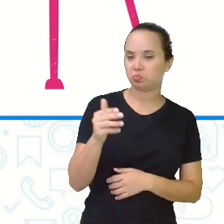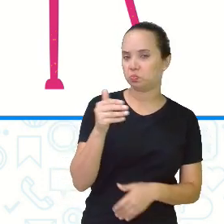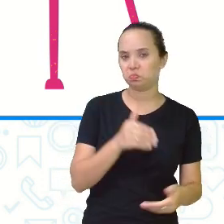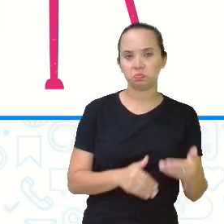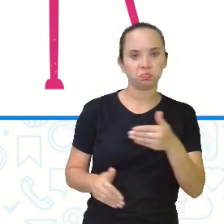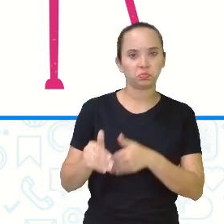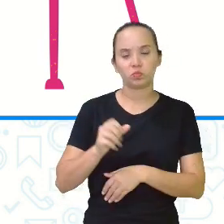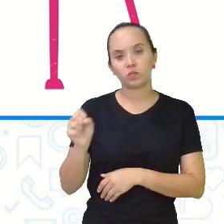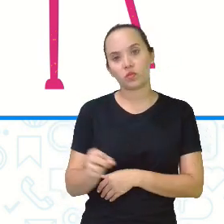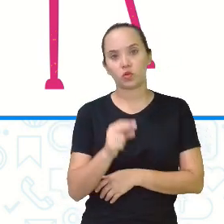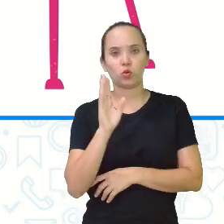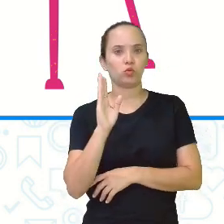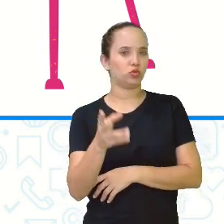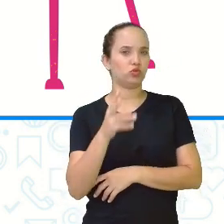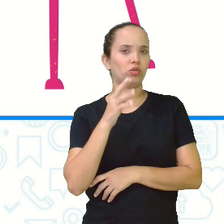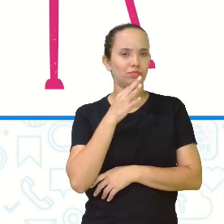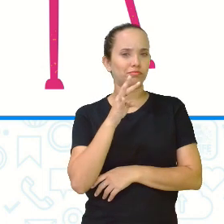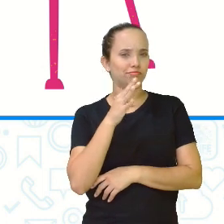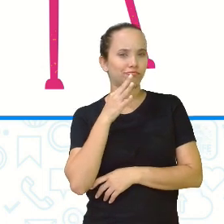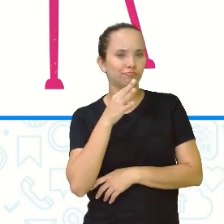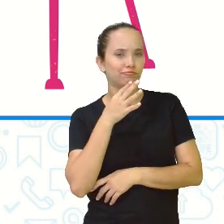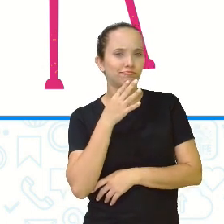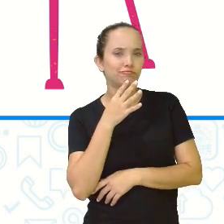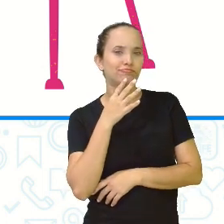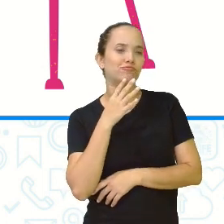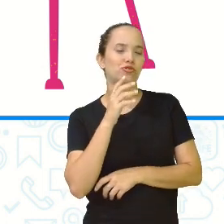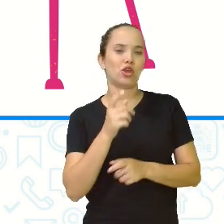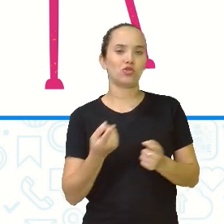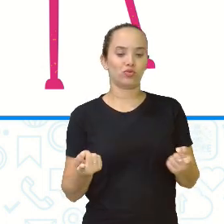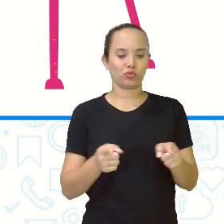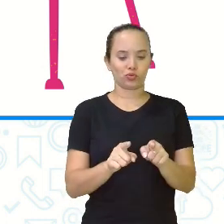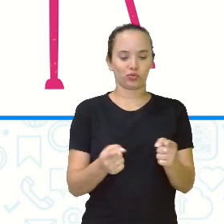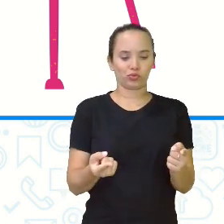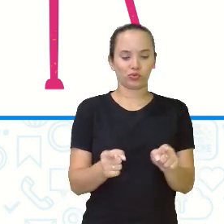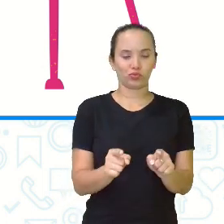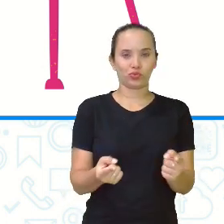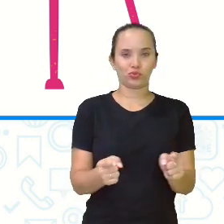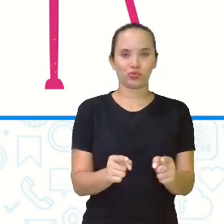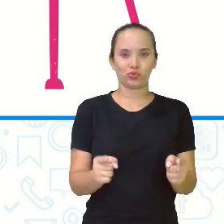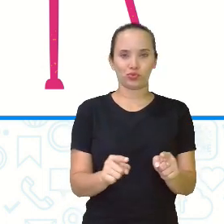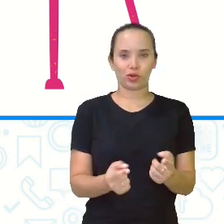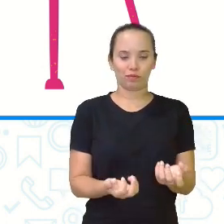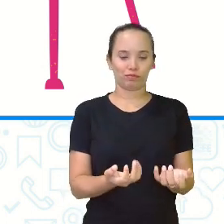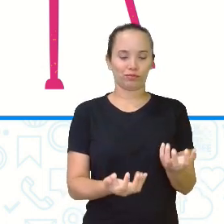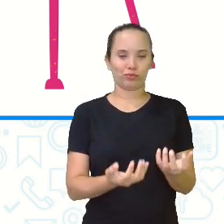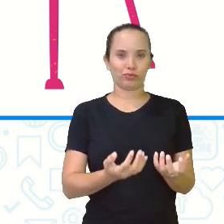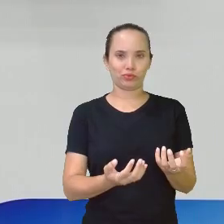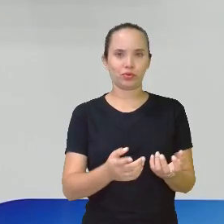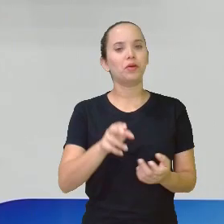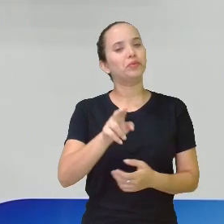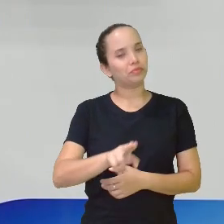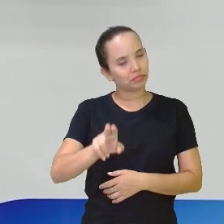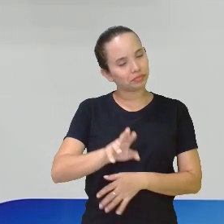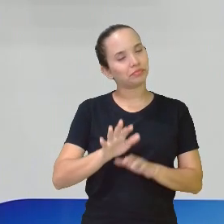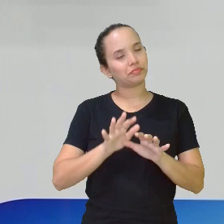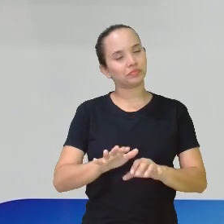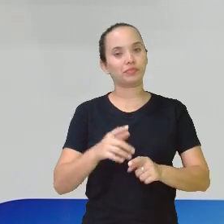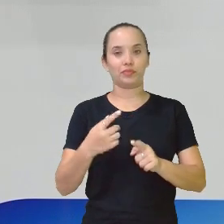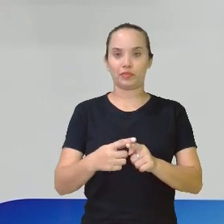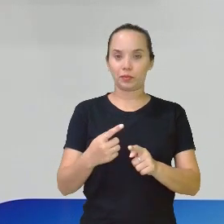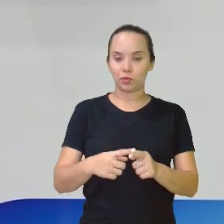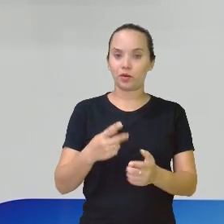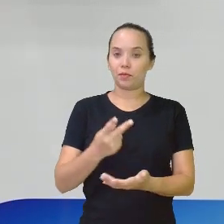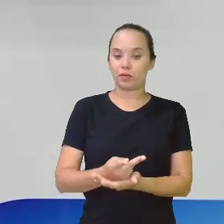falar num churrasco. Esse churrasco utiliza o processo aí de combustão. Para que esse churrasco